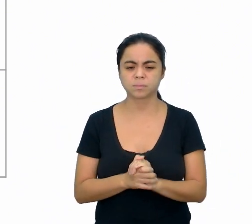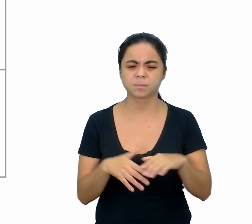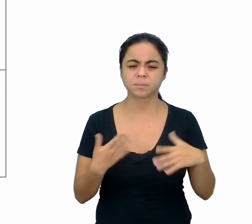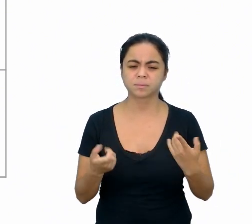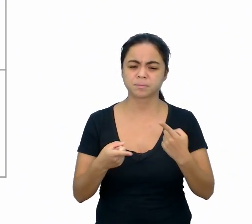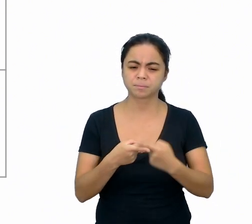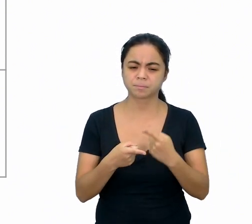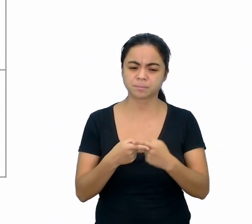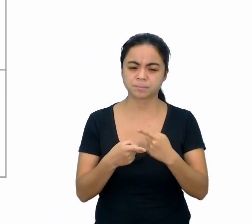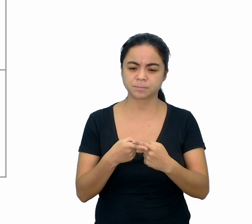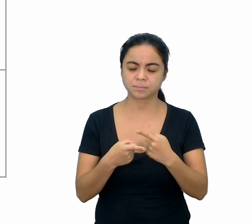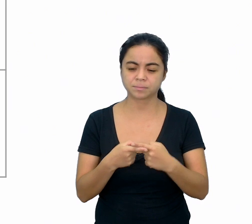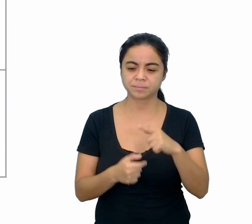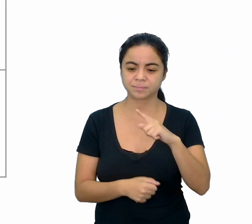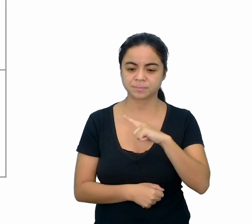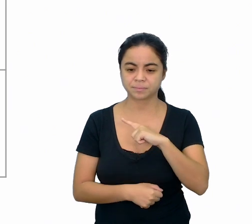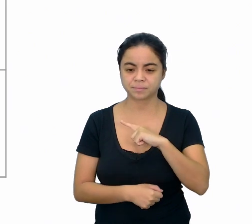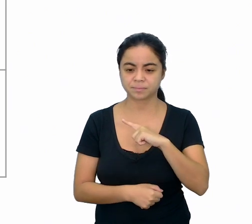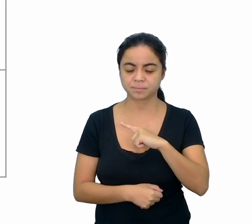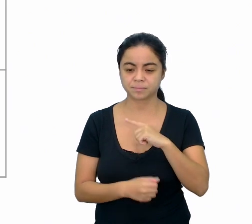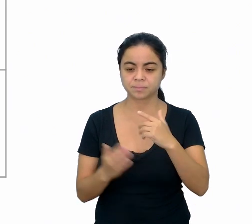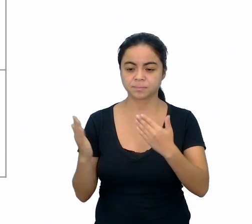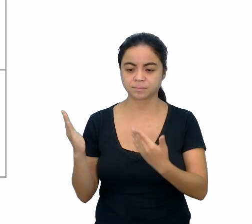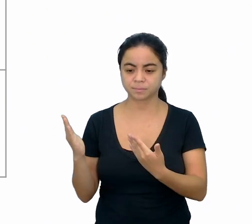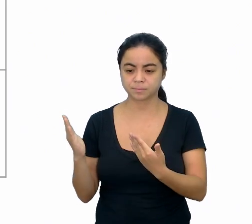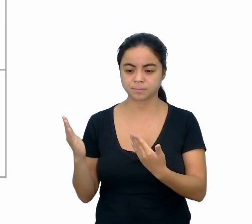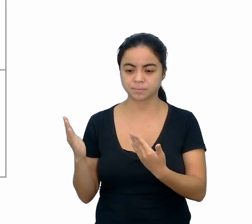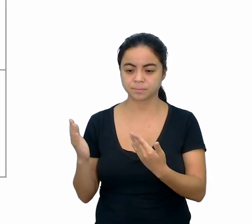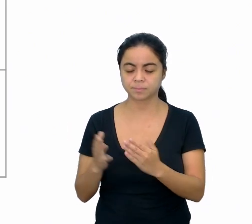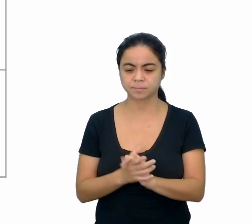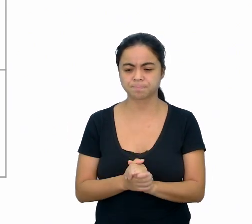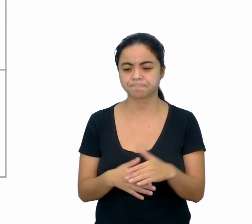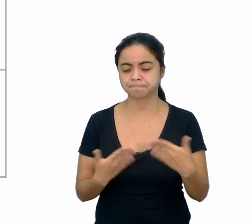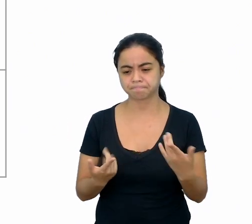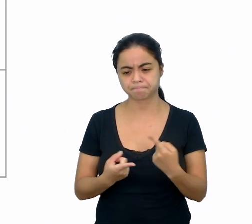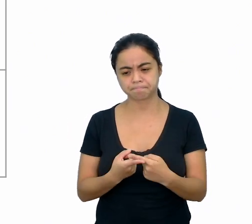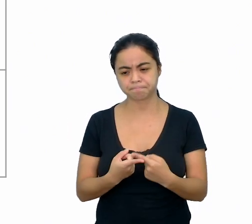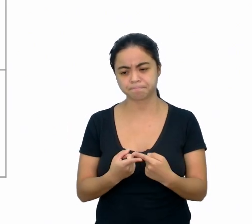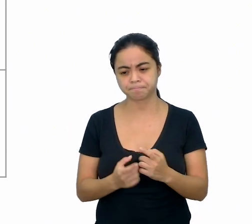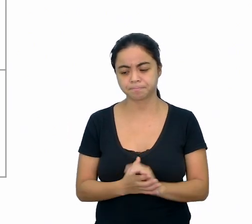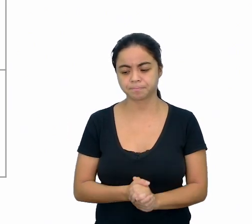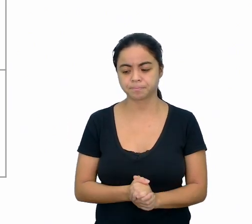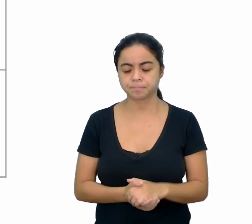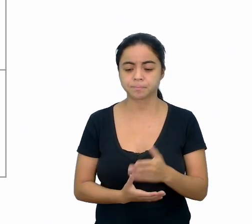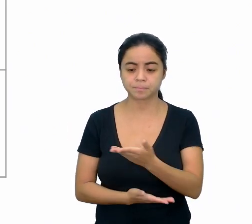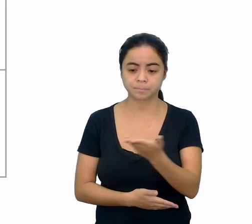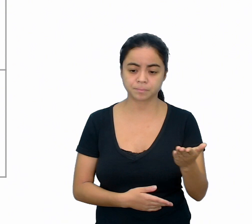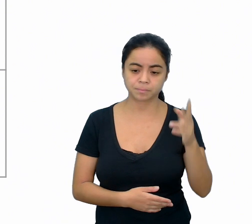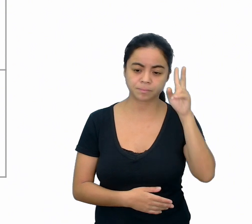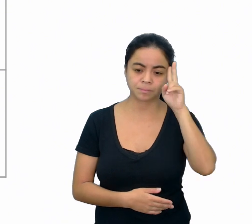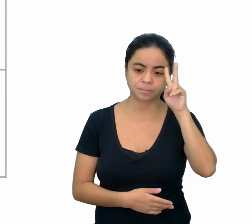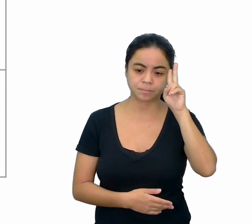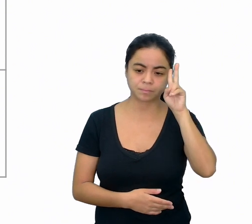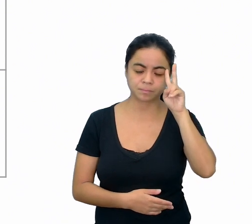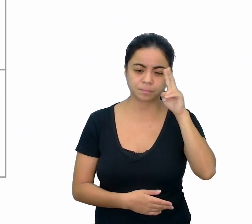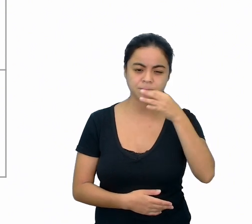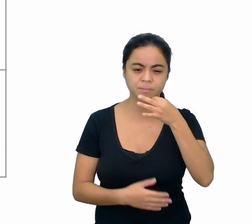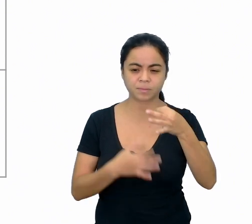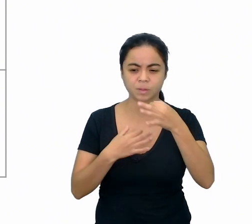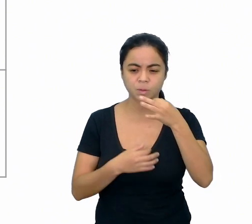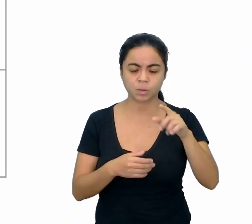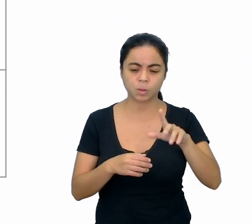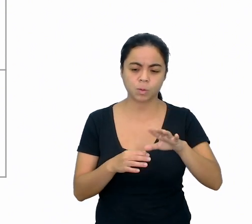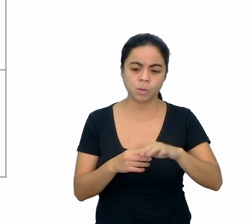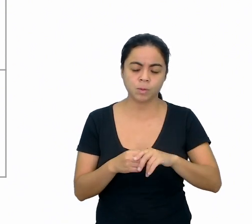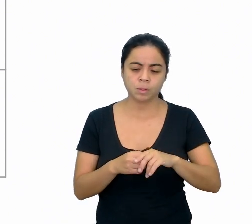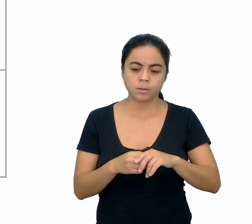eu trouxe, né, para vocês esse slide? Vocês devem se lembrar de que havíamos comentado no encontro